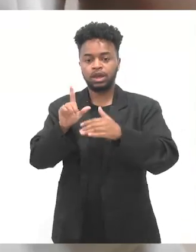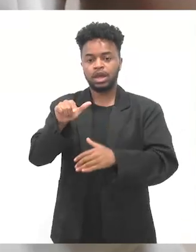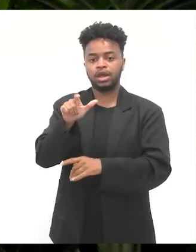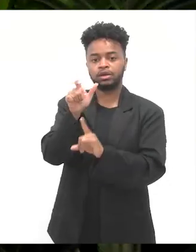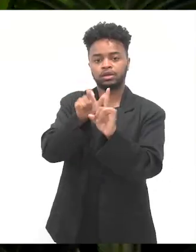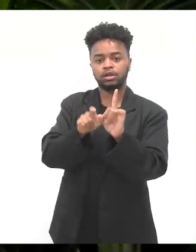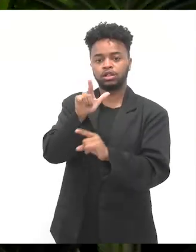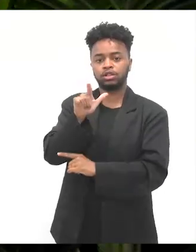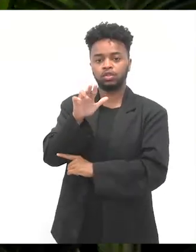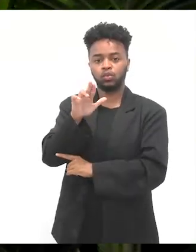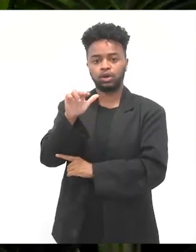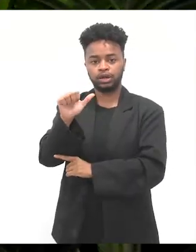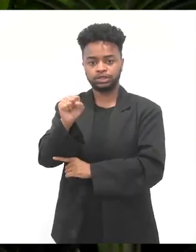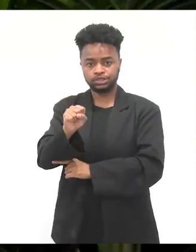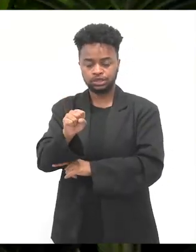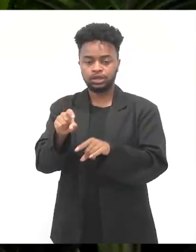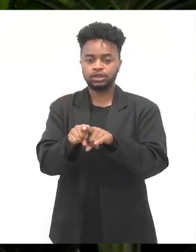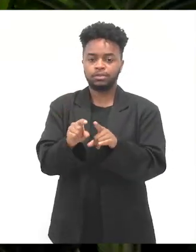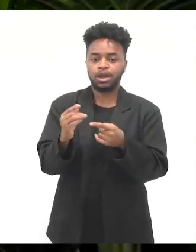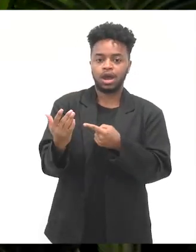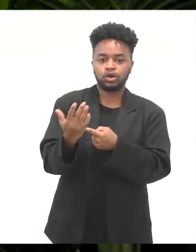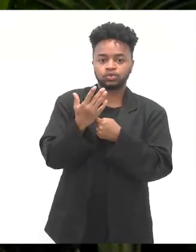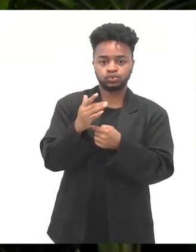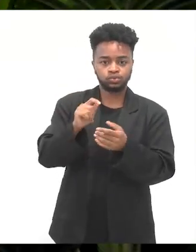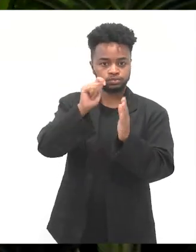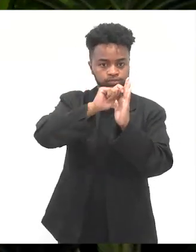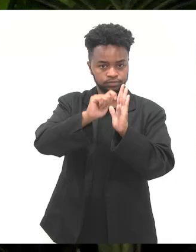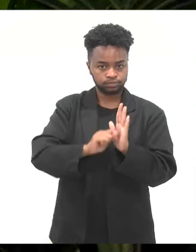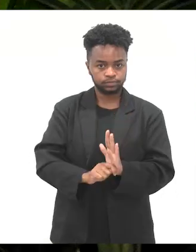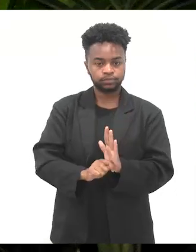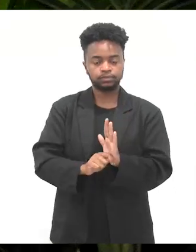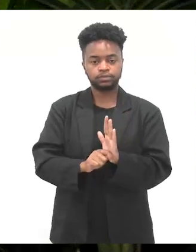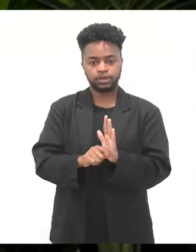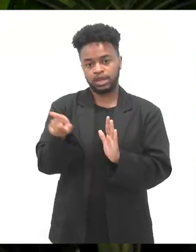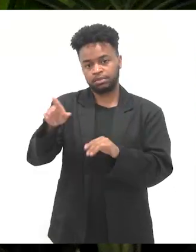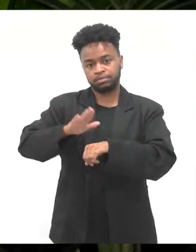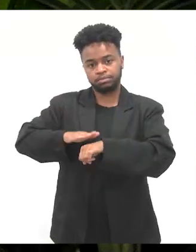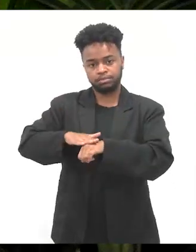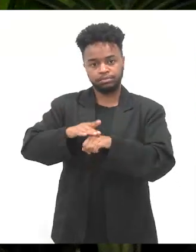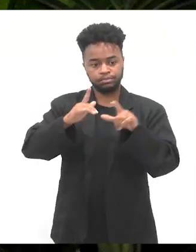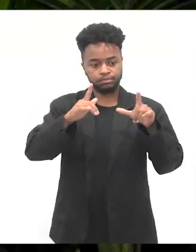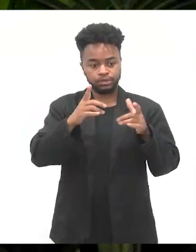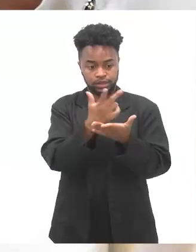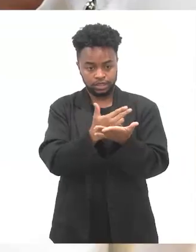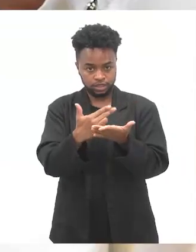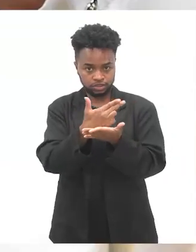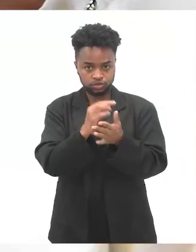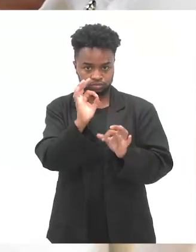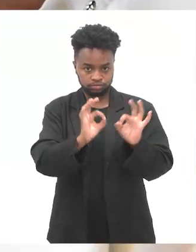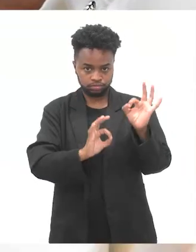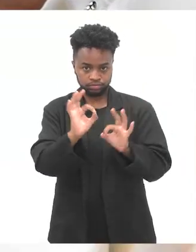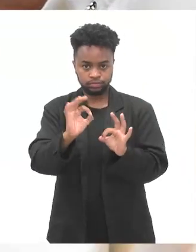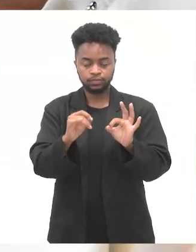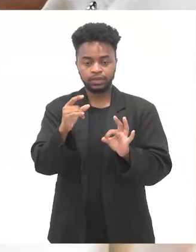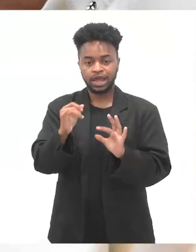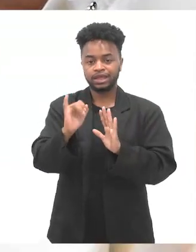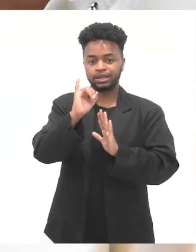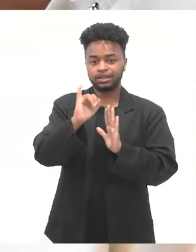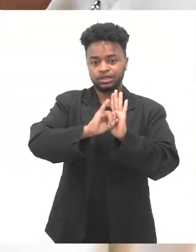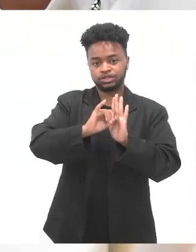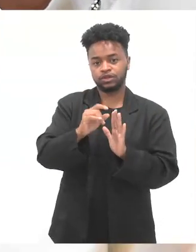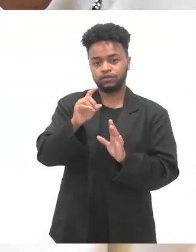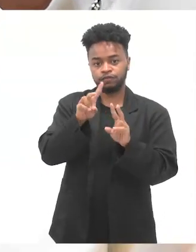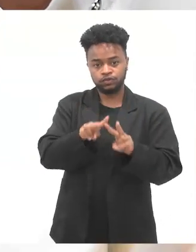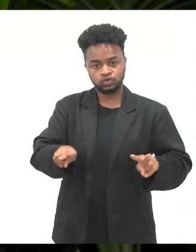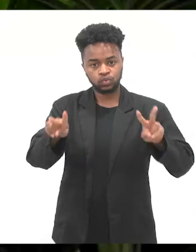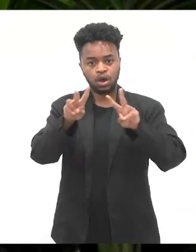Garcia, também coautor da obra, ele realizou Esses desenhos são dele. Exatamente. São lindos. Toda a identidade visual